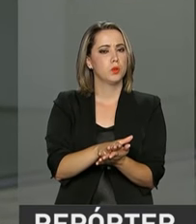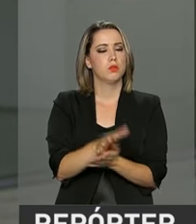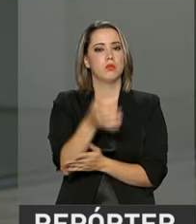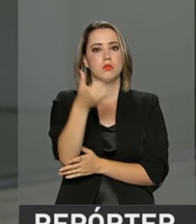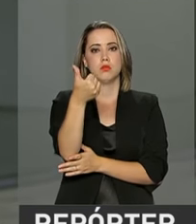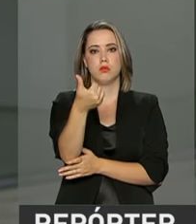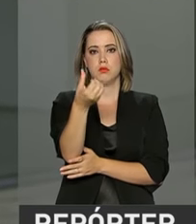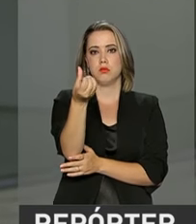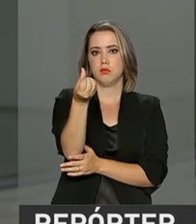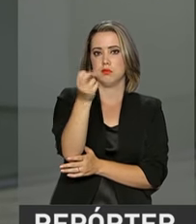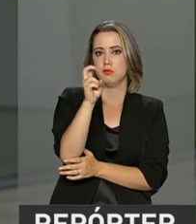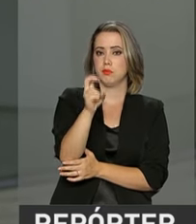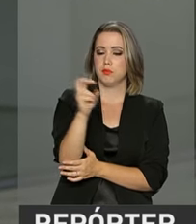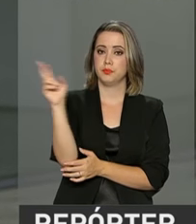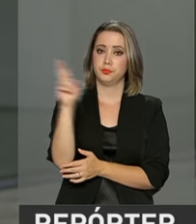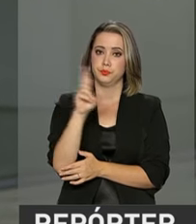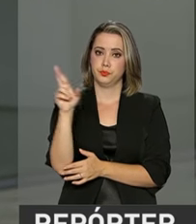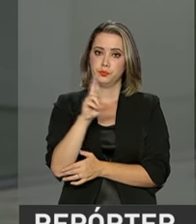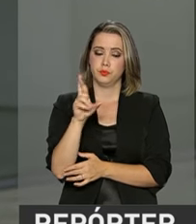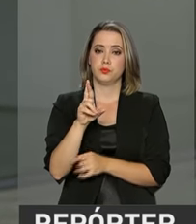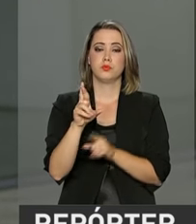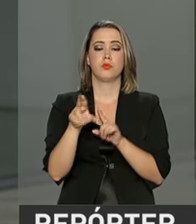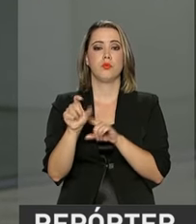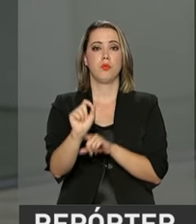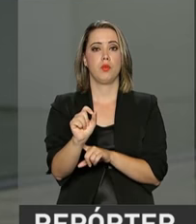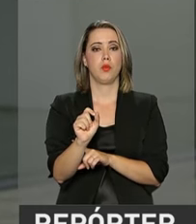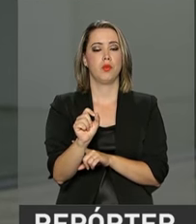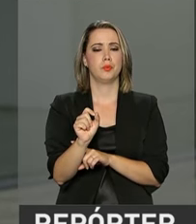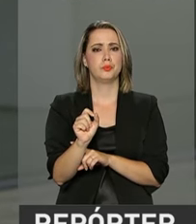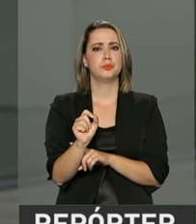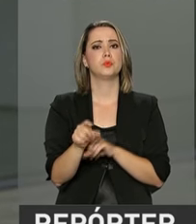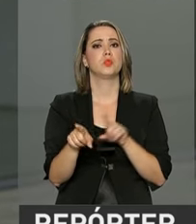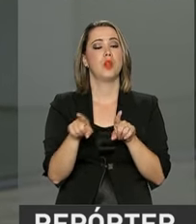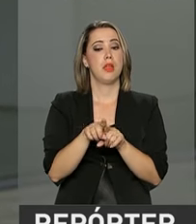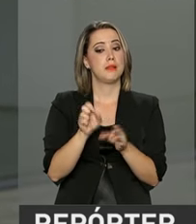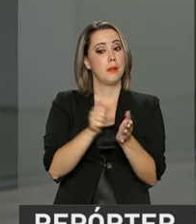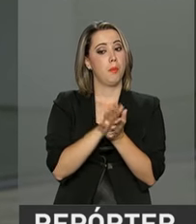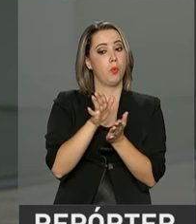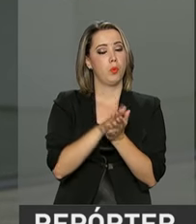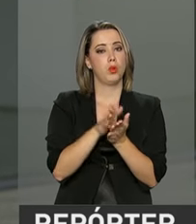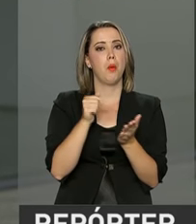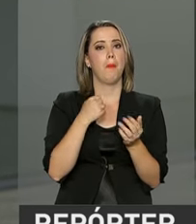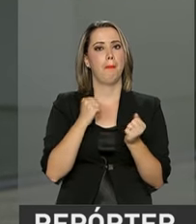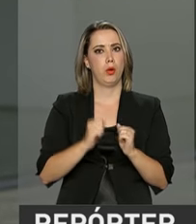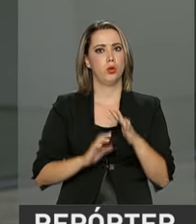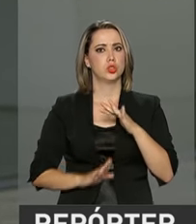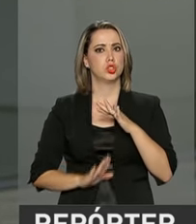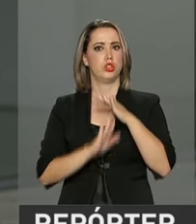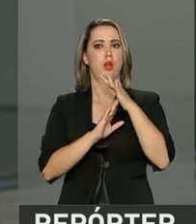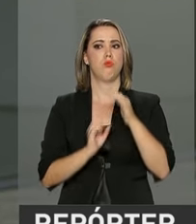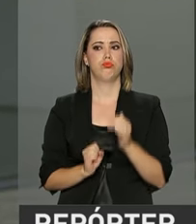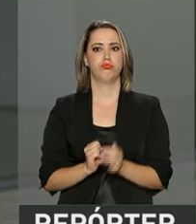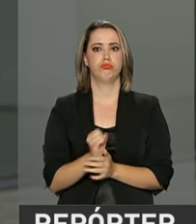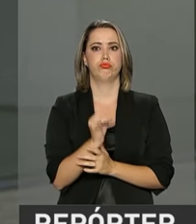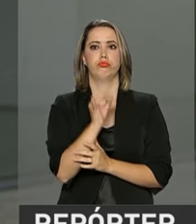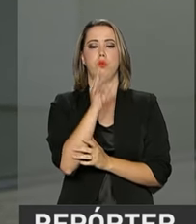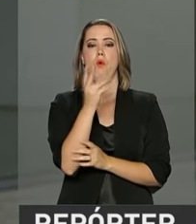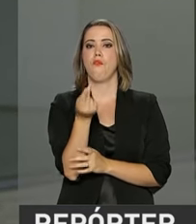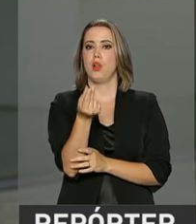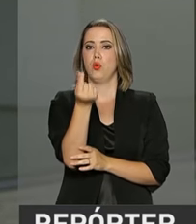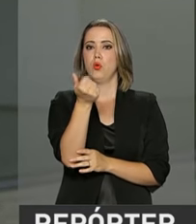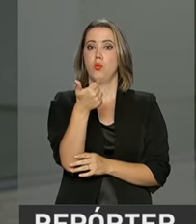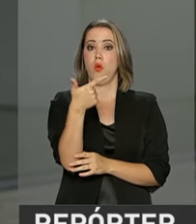de 165 reais e setenta e quatro centavos essa multa pode chegar a até 20% do imposto